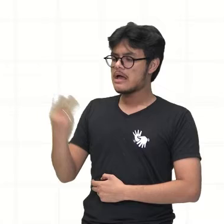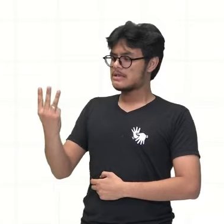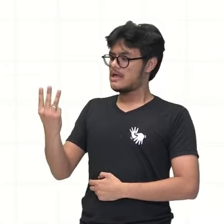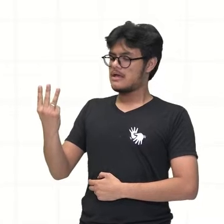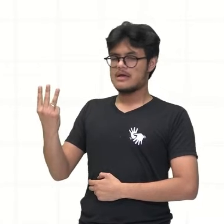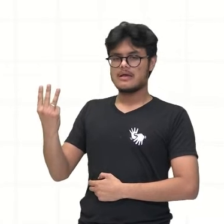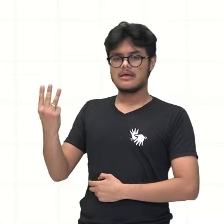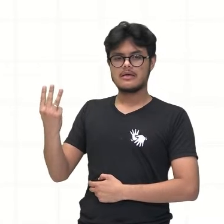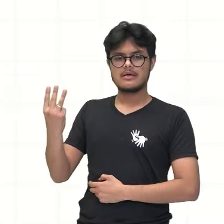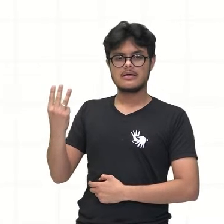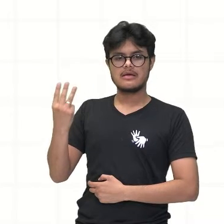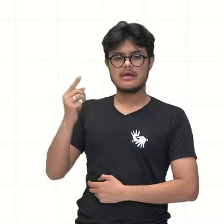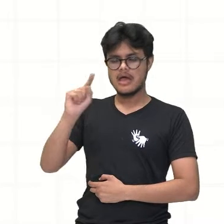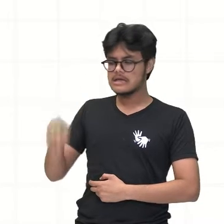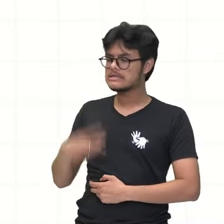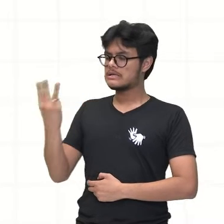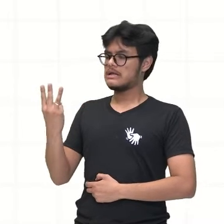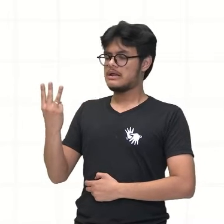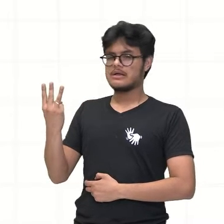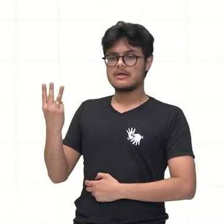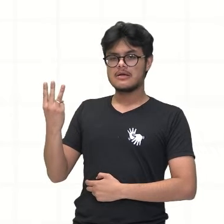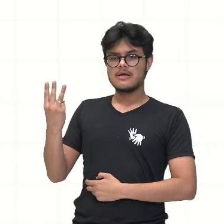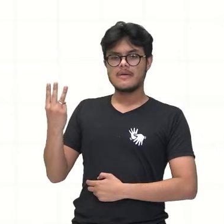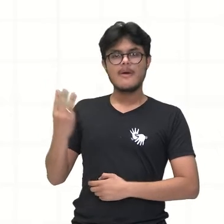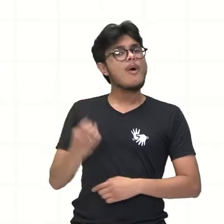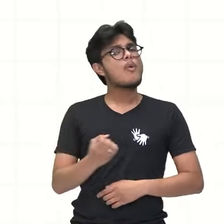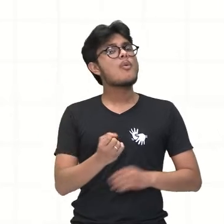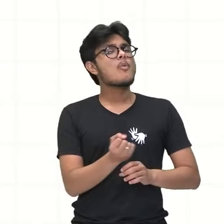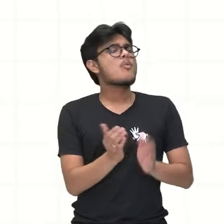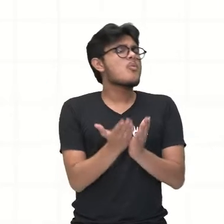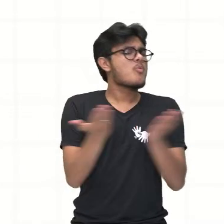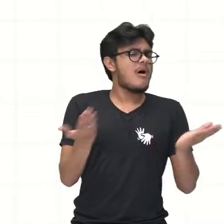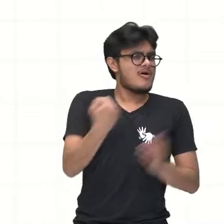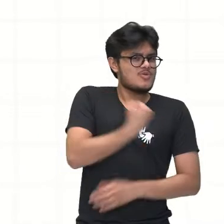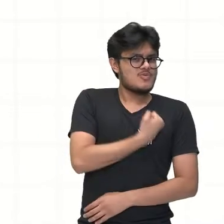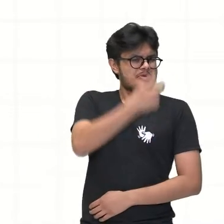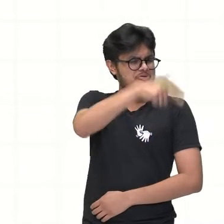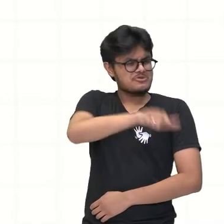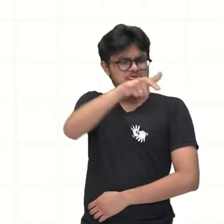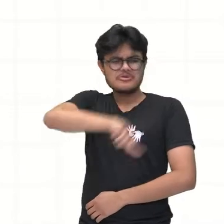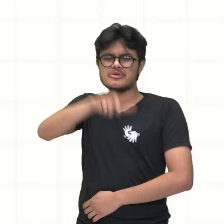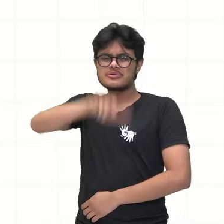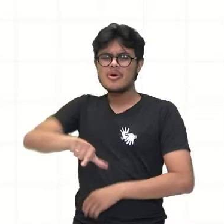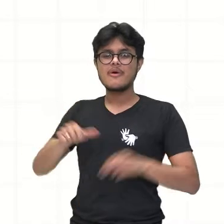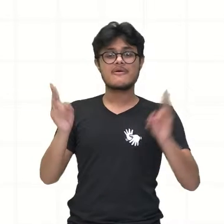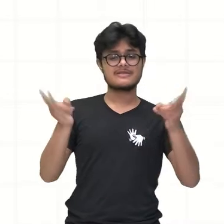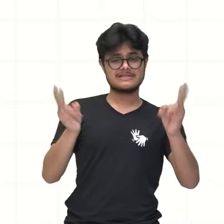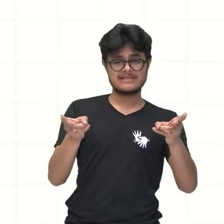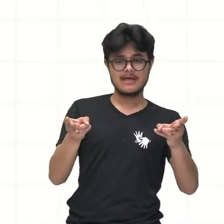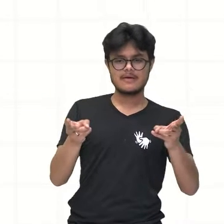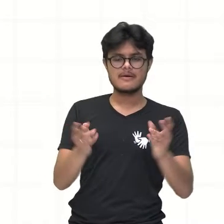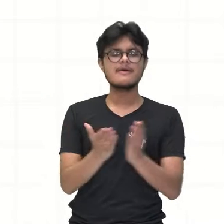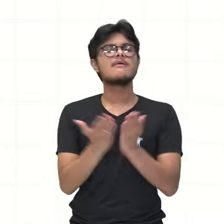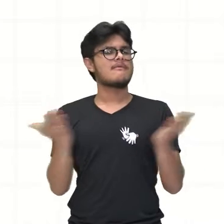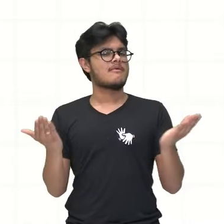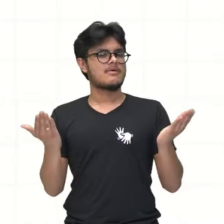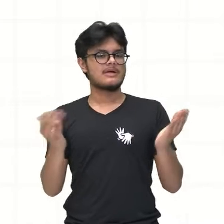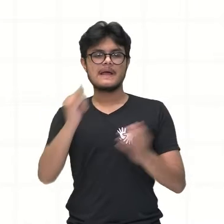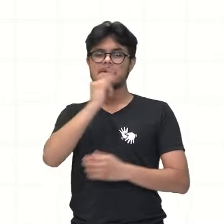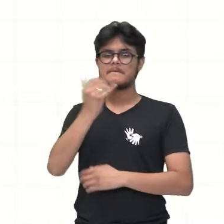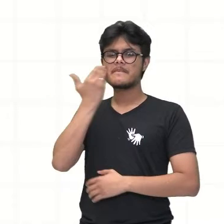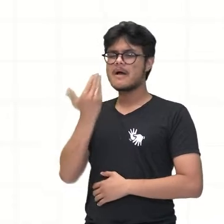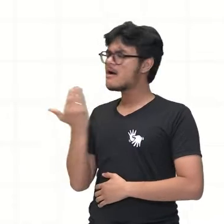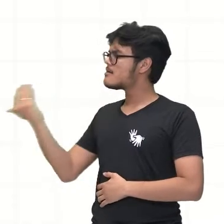3, 3, 3. Aí, quem é a moda nessa quantidade de números